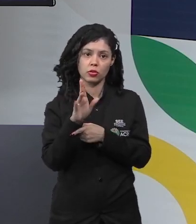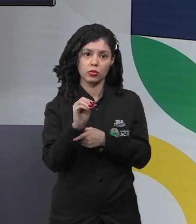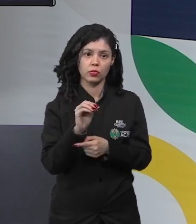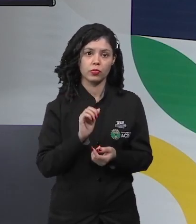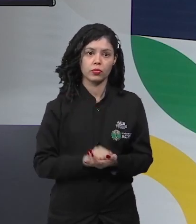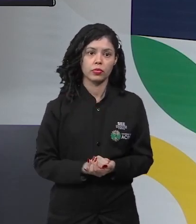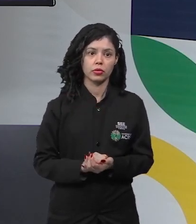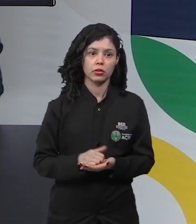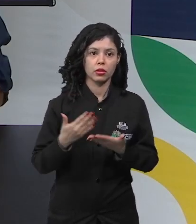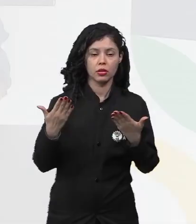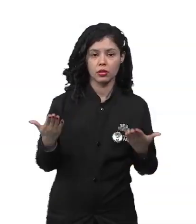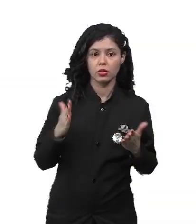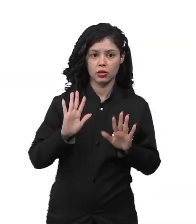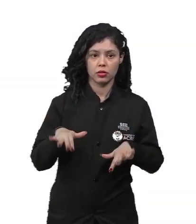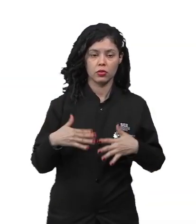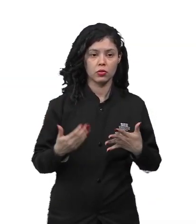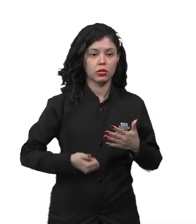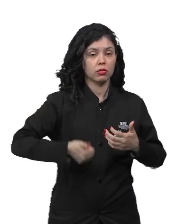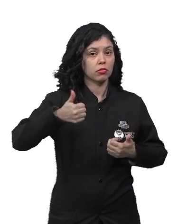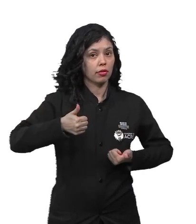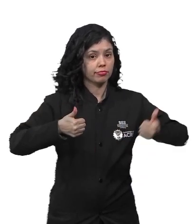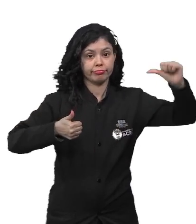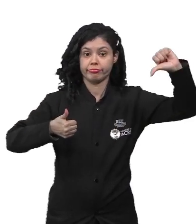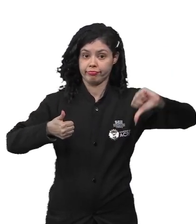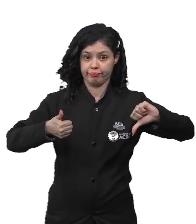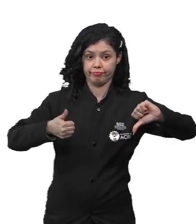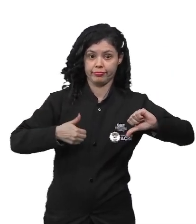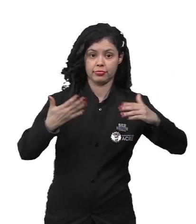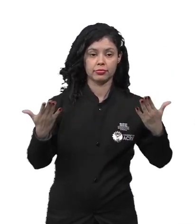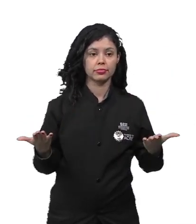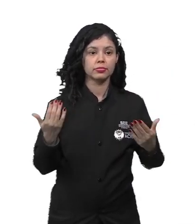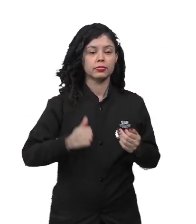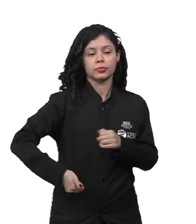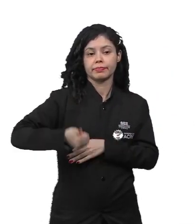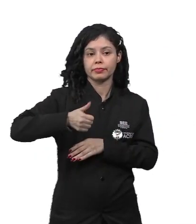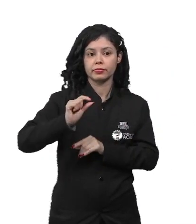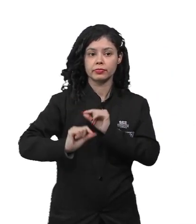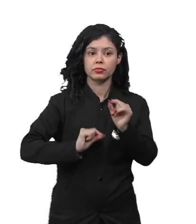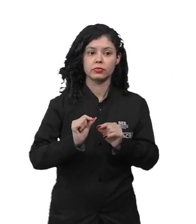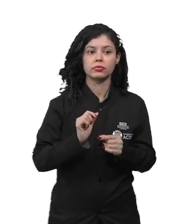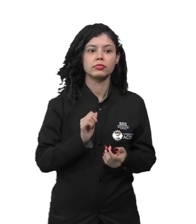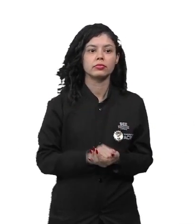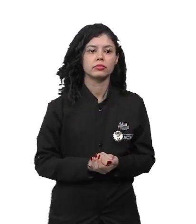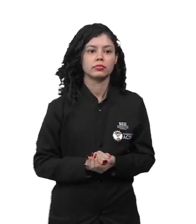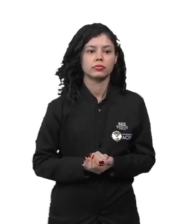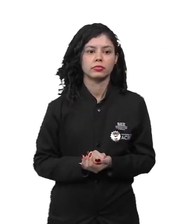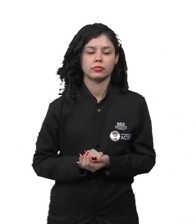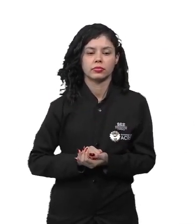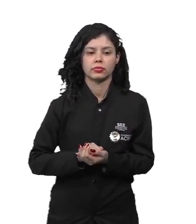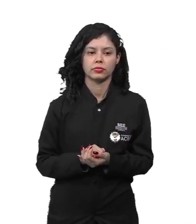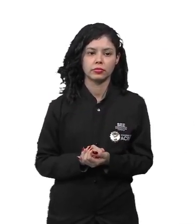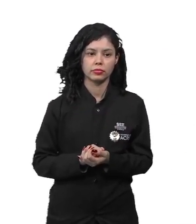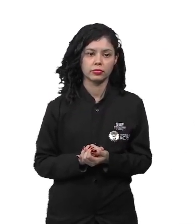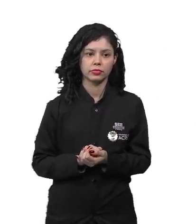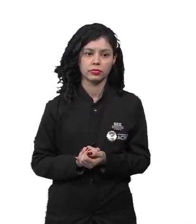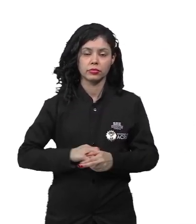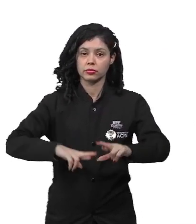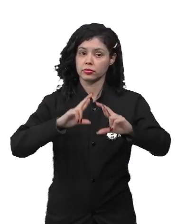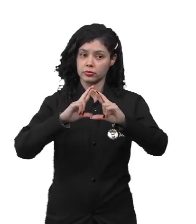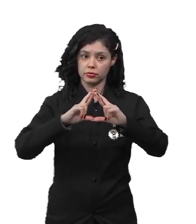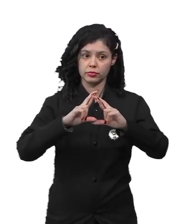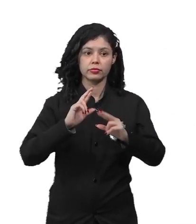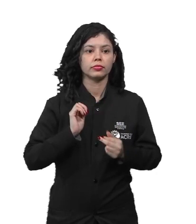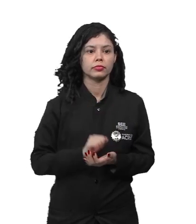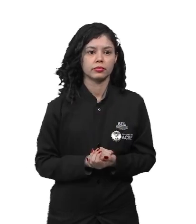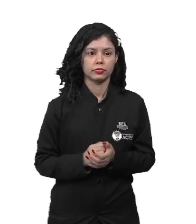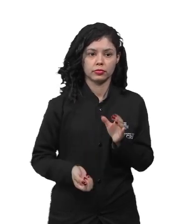tá certo? Quais são as vantagens e desvantagens, pessoal? Vantagens a gente conhece muito bem, tem